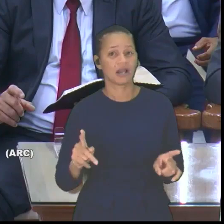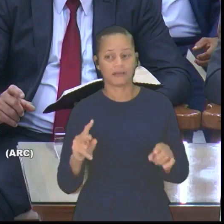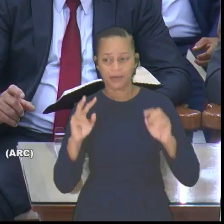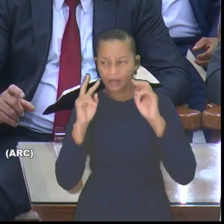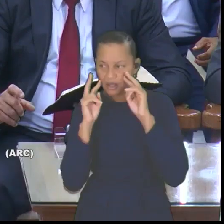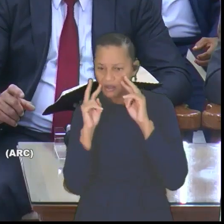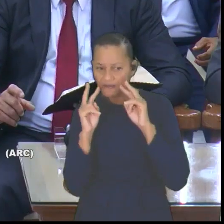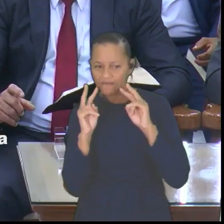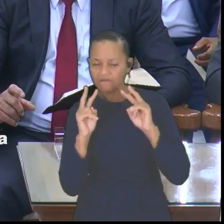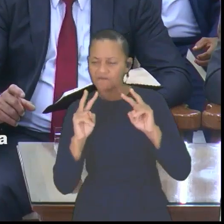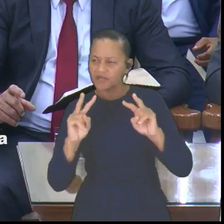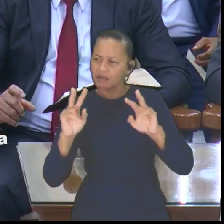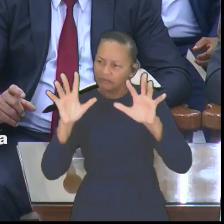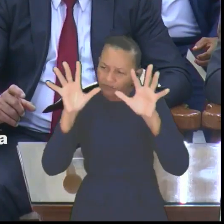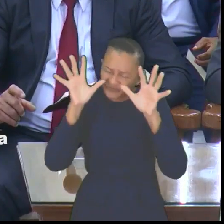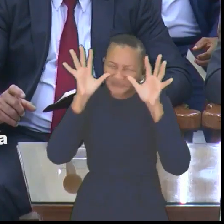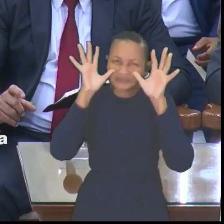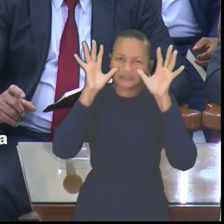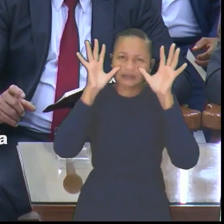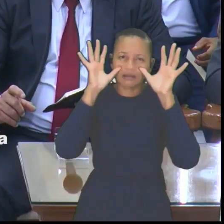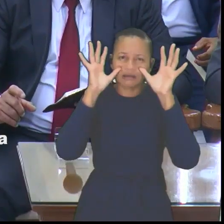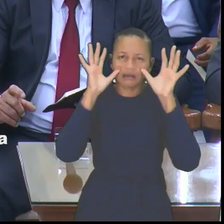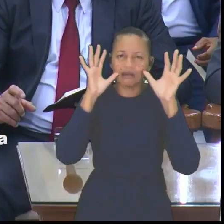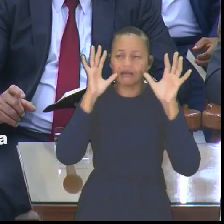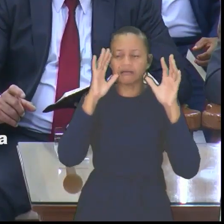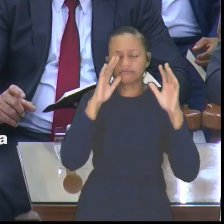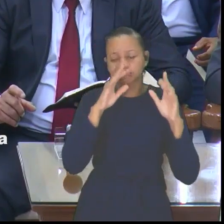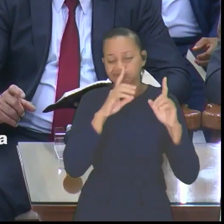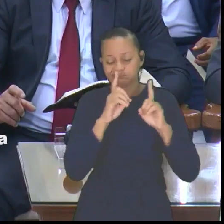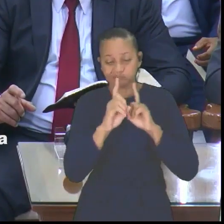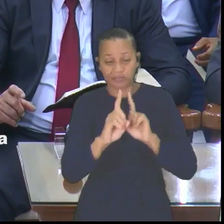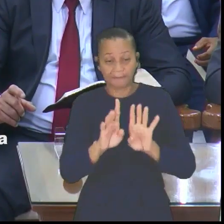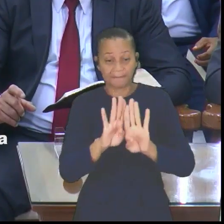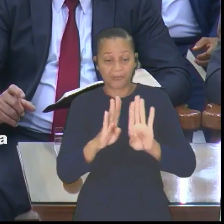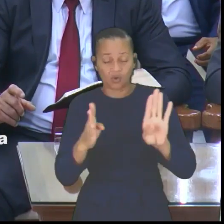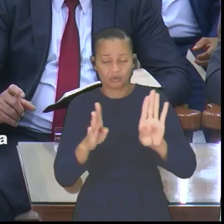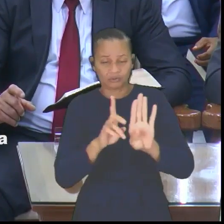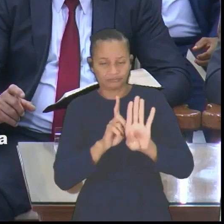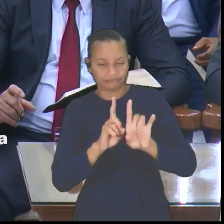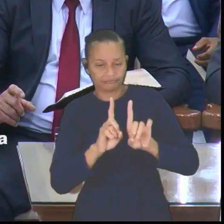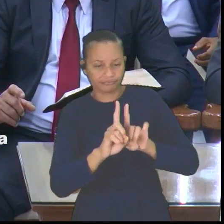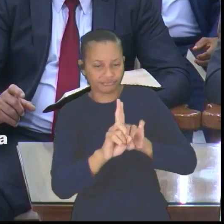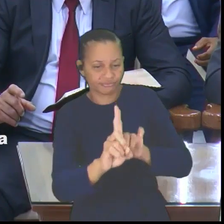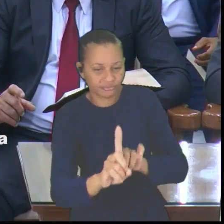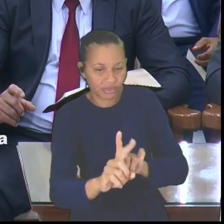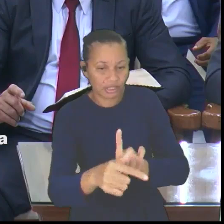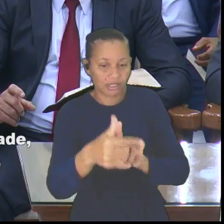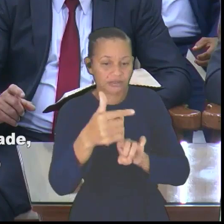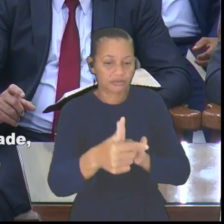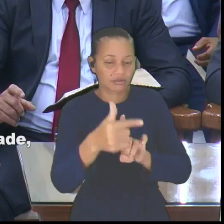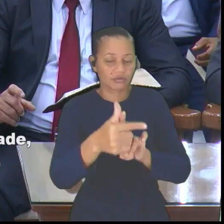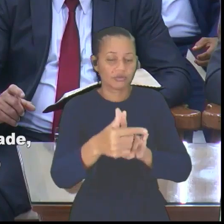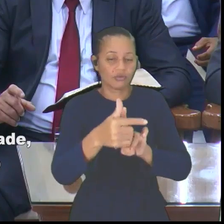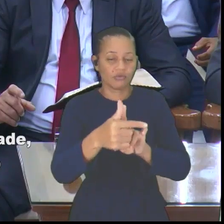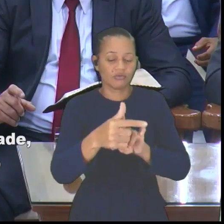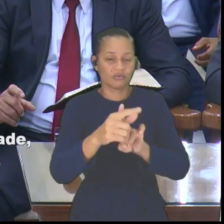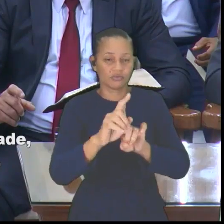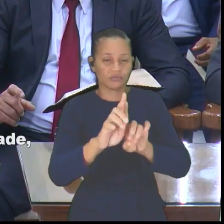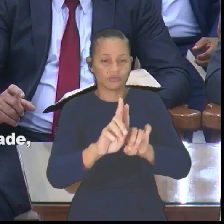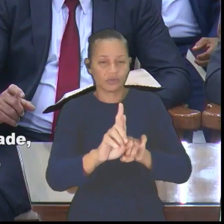alguma visão. Olha aqui. E quando passaram a primeira e a segunda guarda, e vai